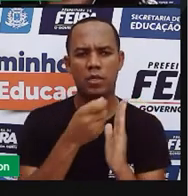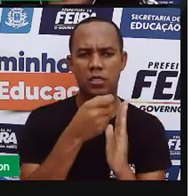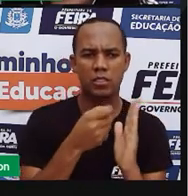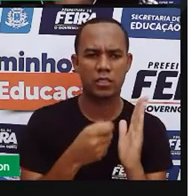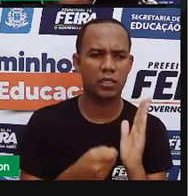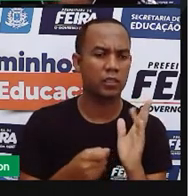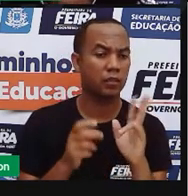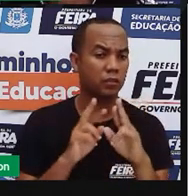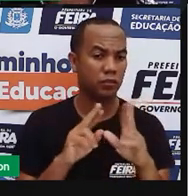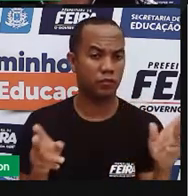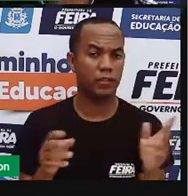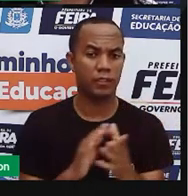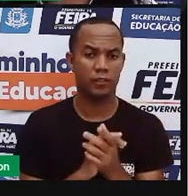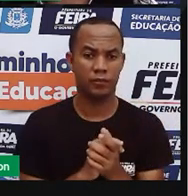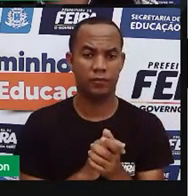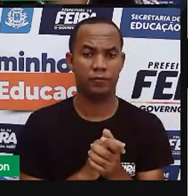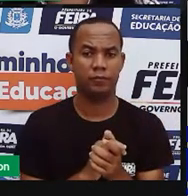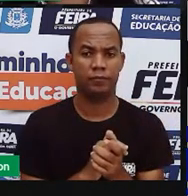Olha só.